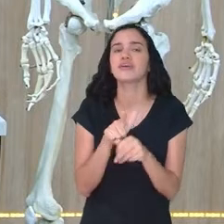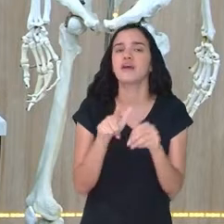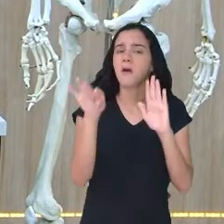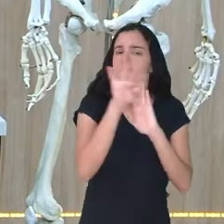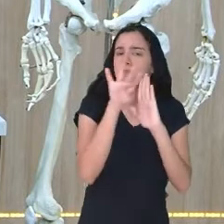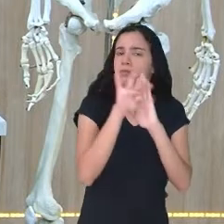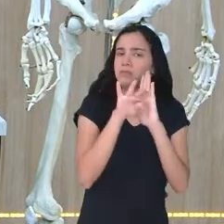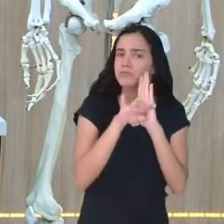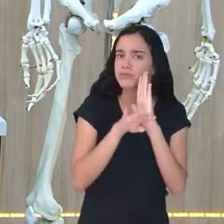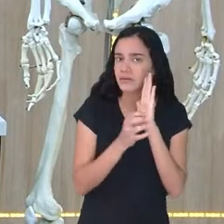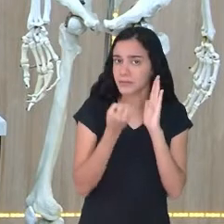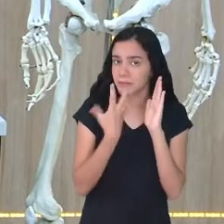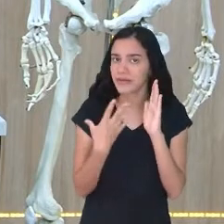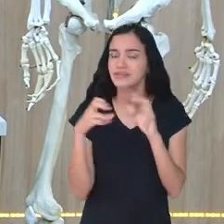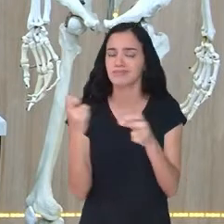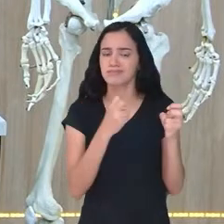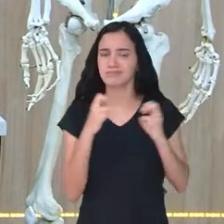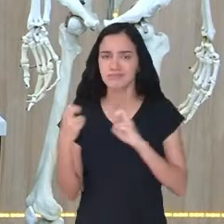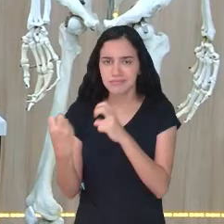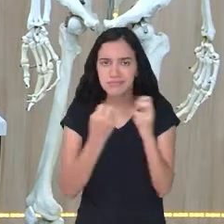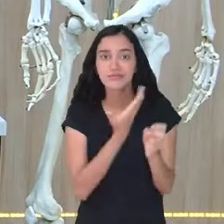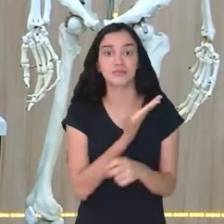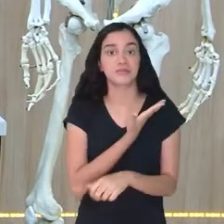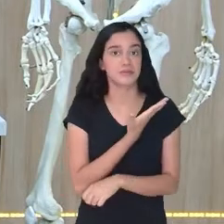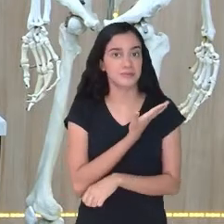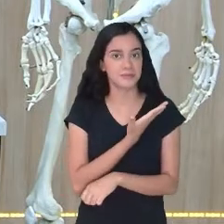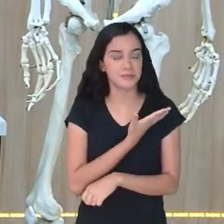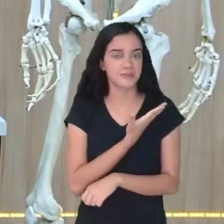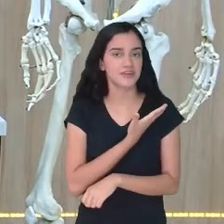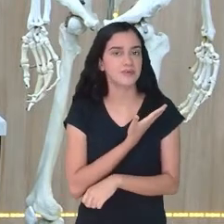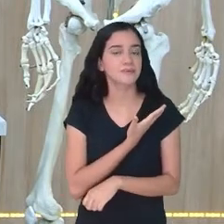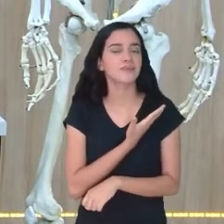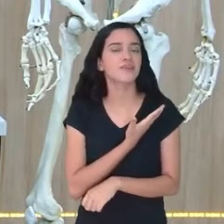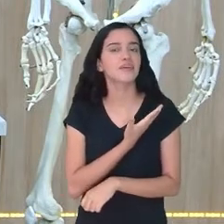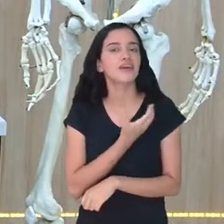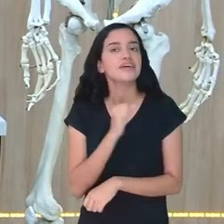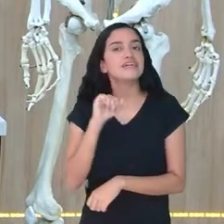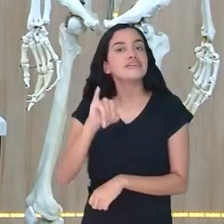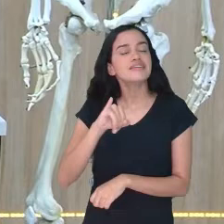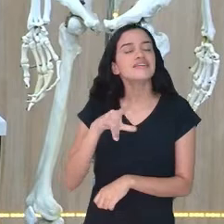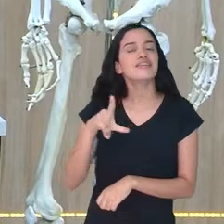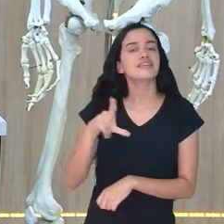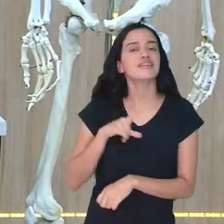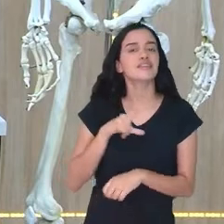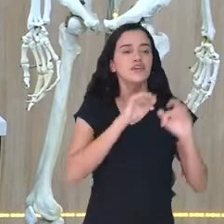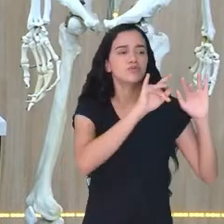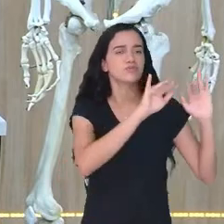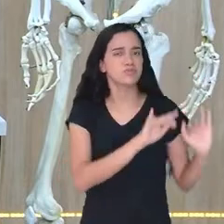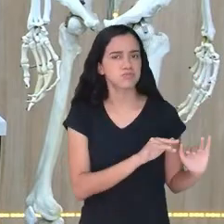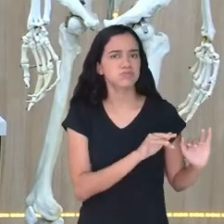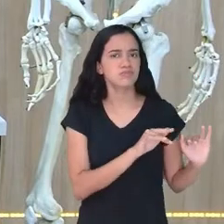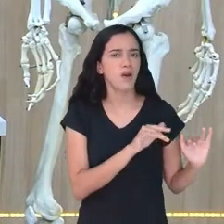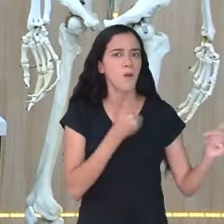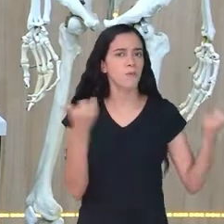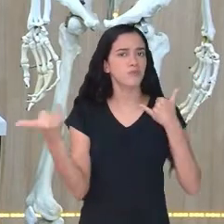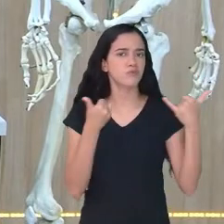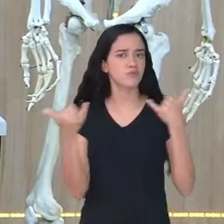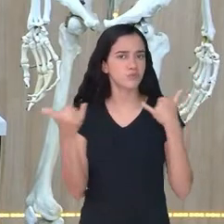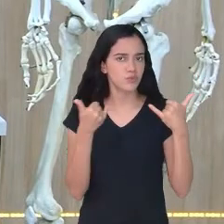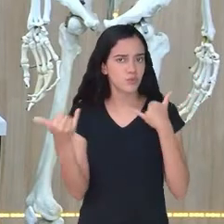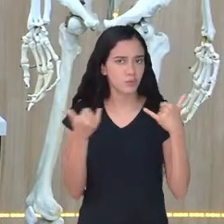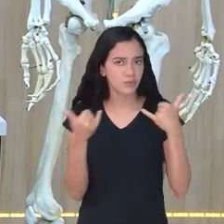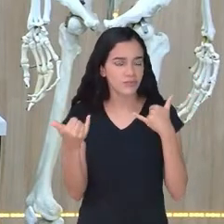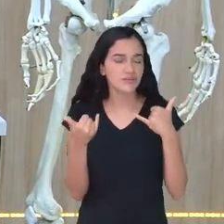resolver questões, discutir com um amigo, não é? E aqui, quem sabe, se tem alguém aí no chat, colocar alguma informação